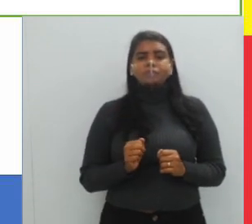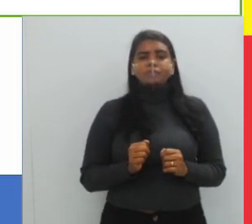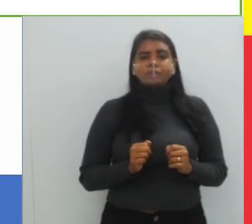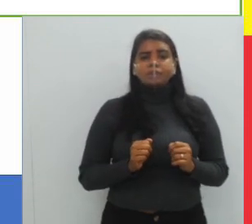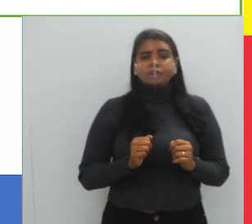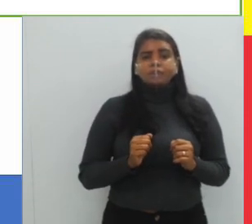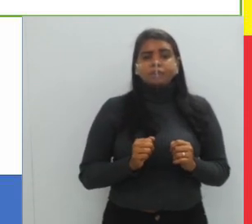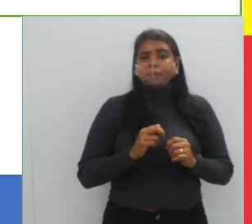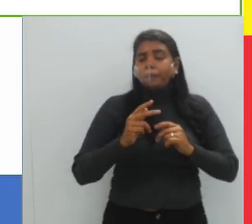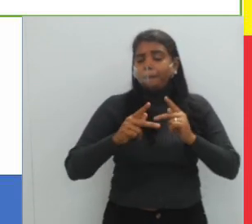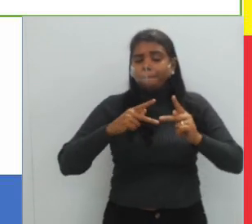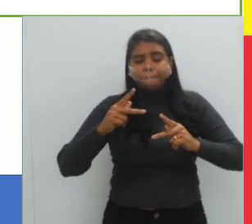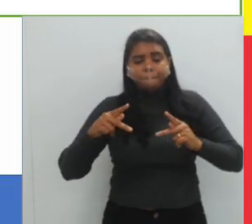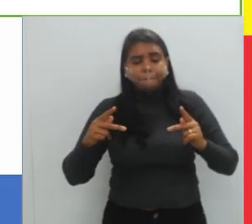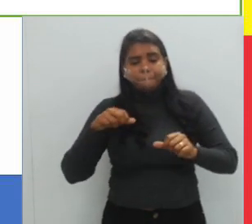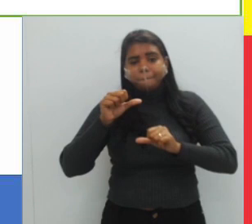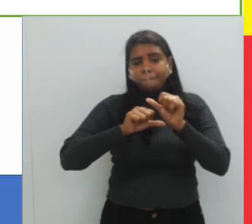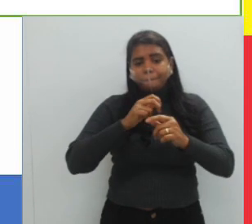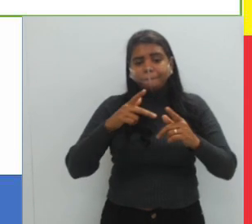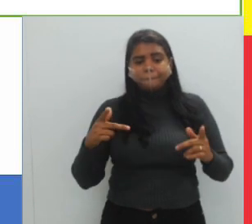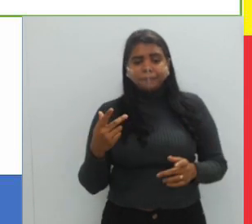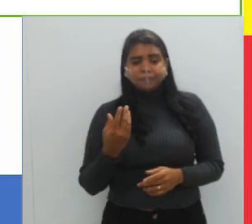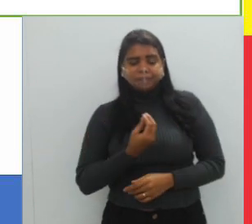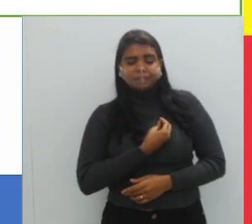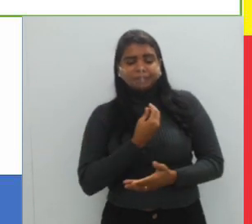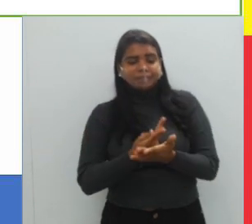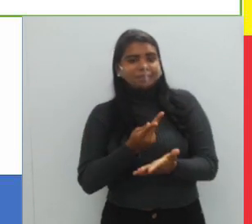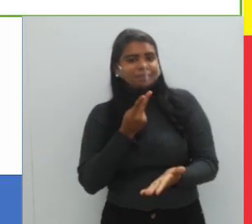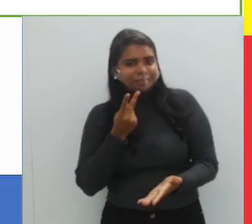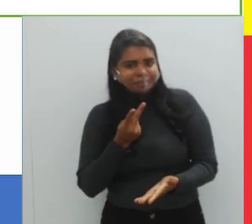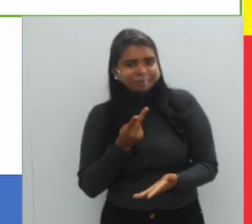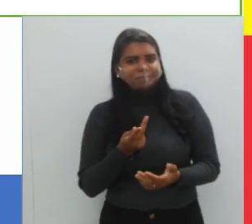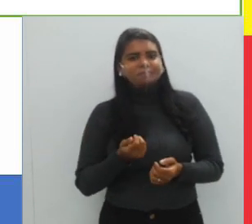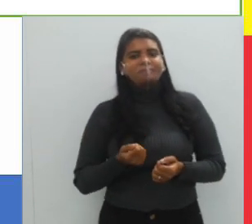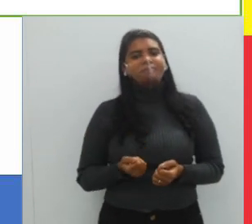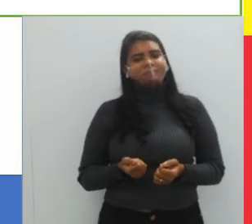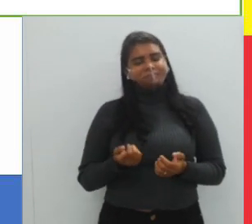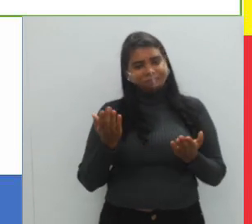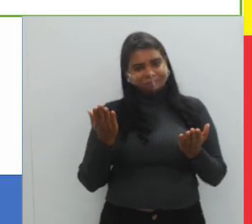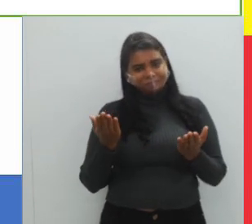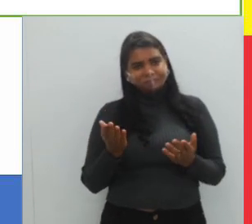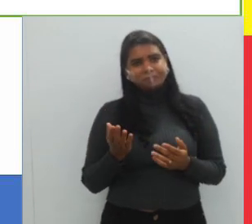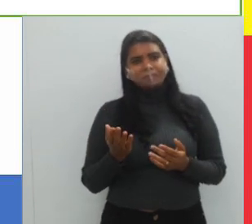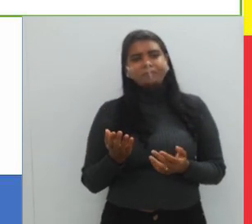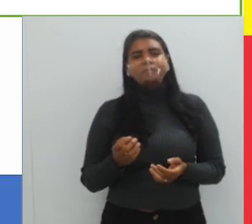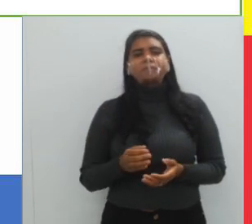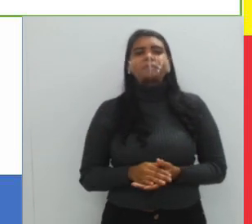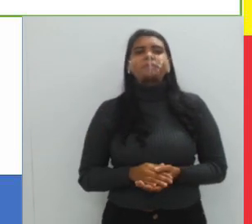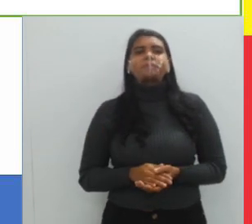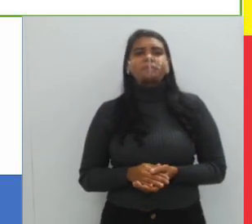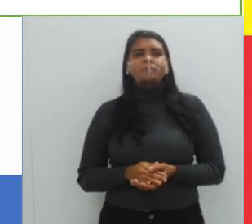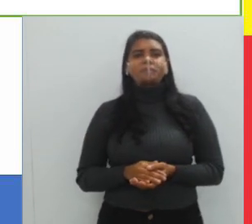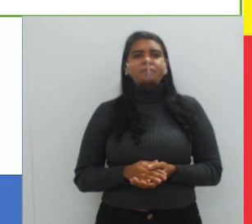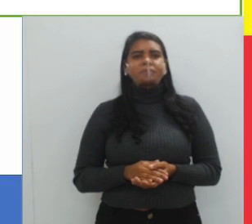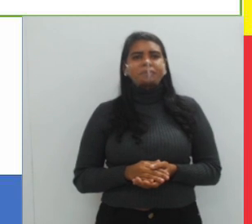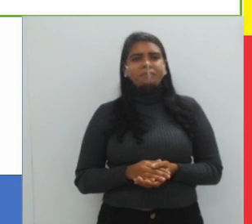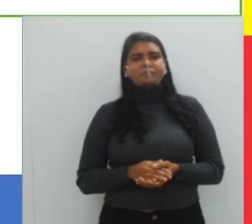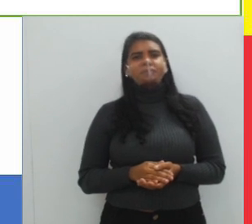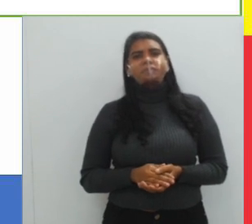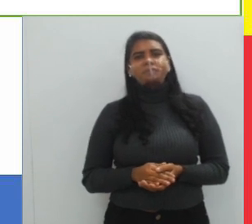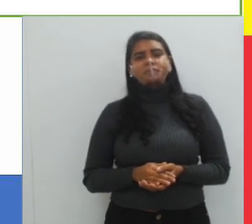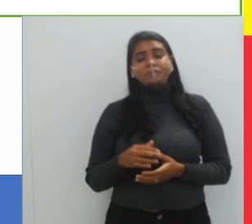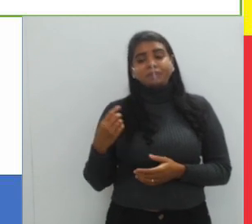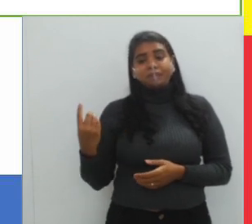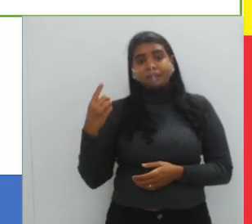as propriedades, polaridades da vida, ou seja, algo que é polar. Vamos ver quais são, tais como